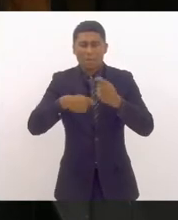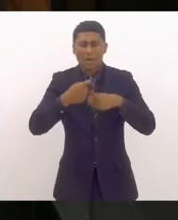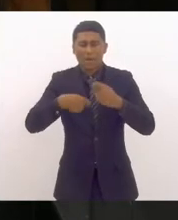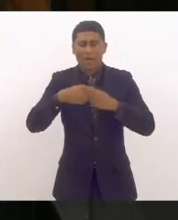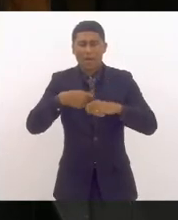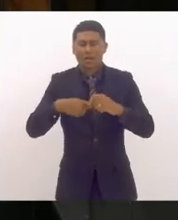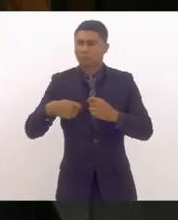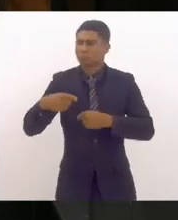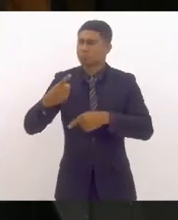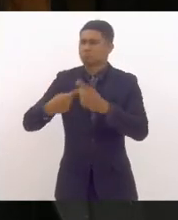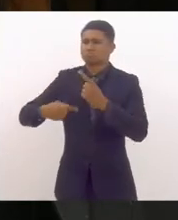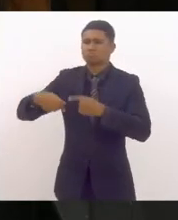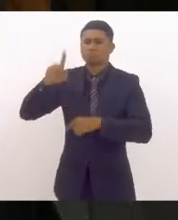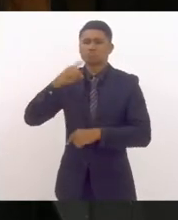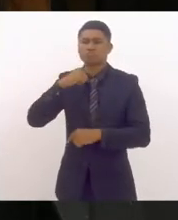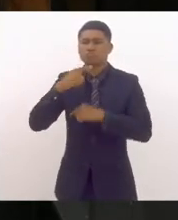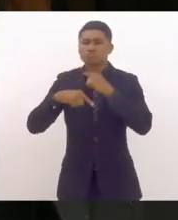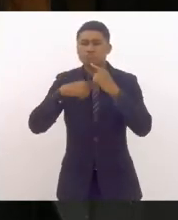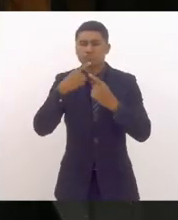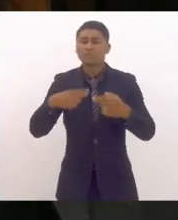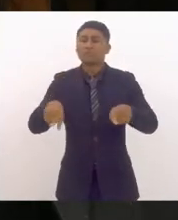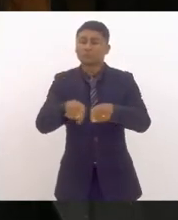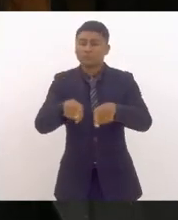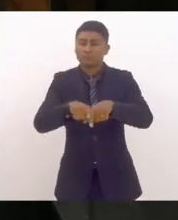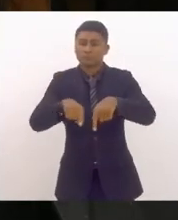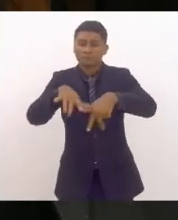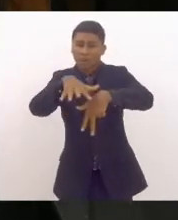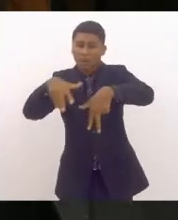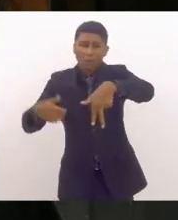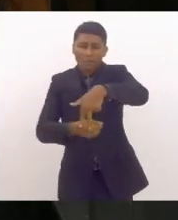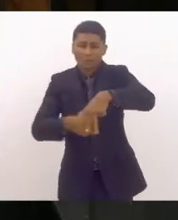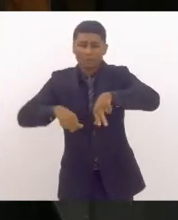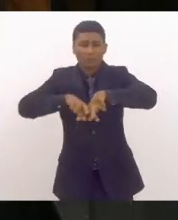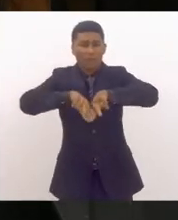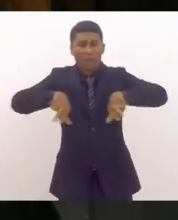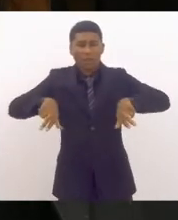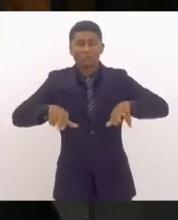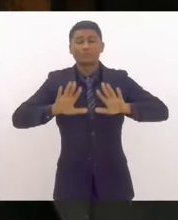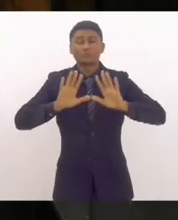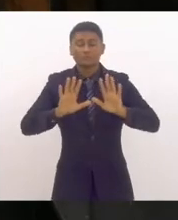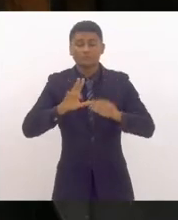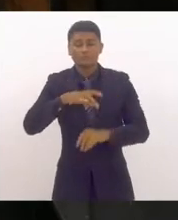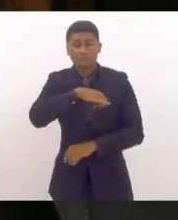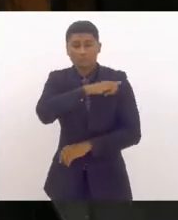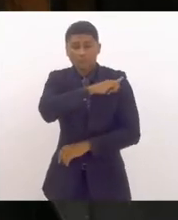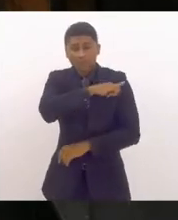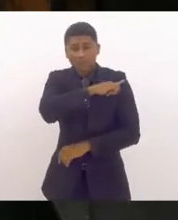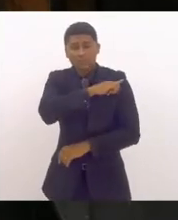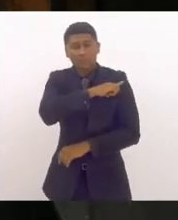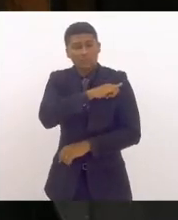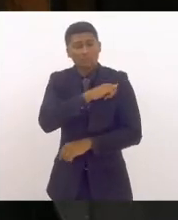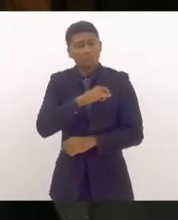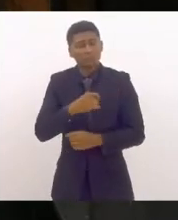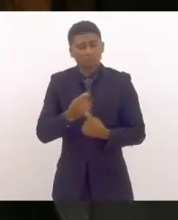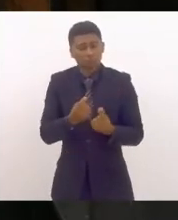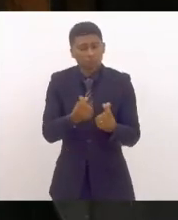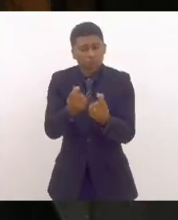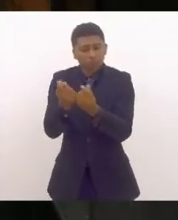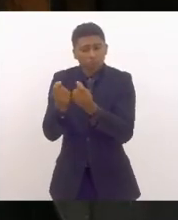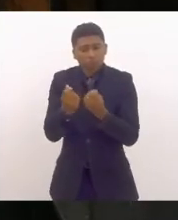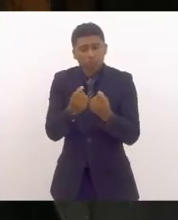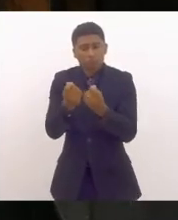além da agenda da corrupção é mas ainda assim o Rio de Janeiro e tem uma circulação de dinheiro